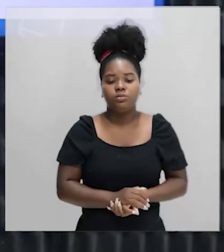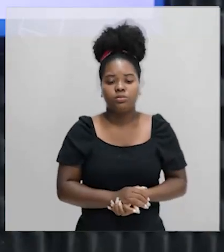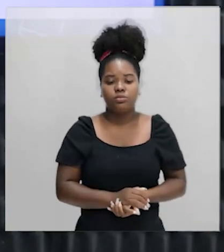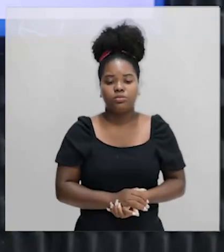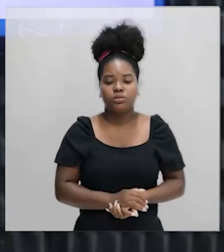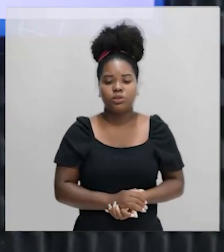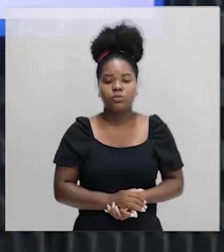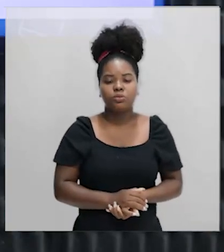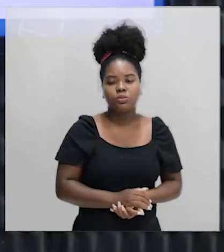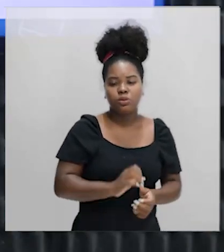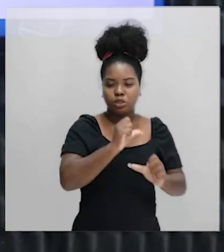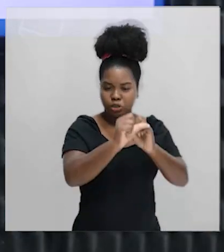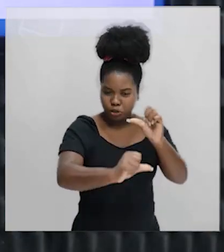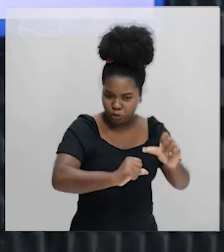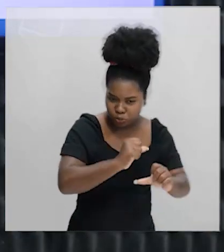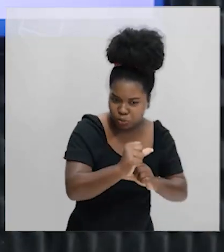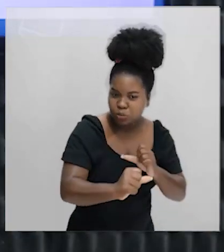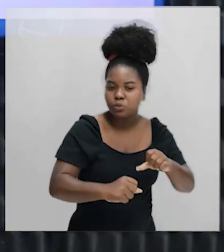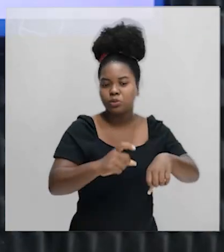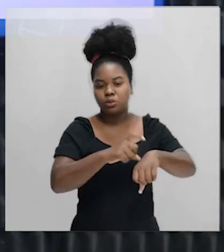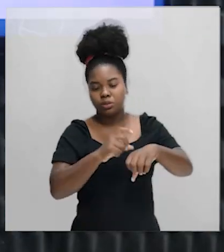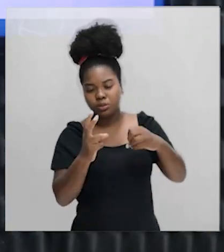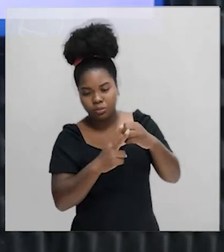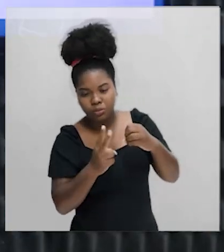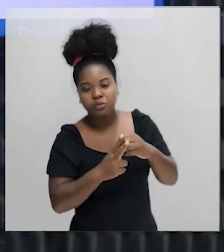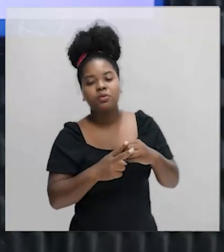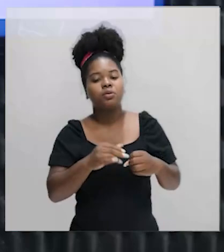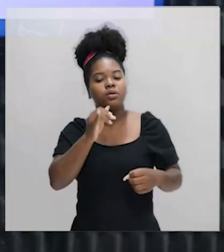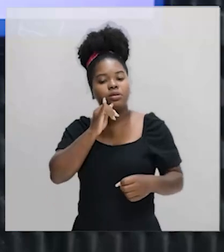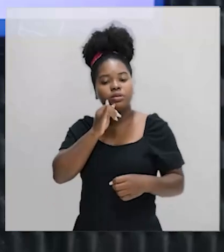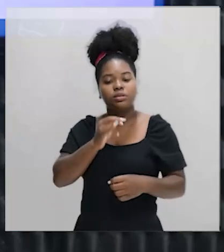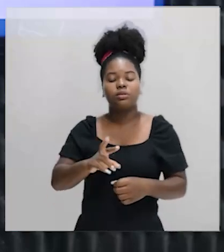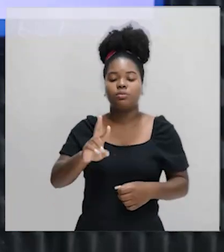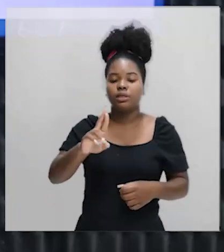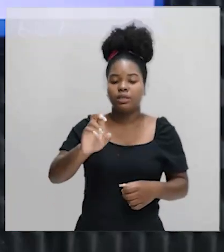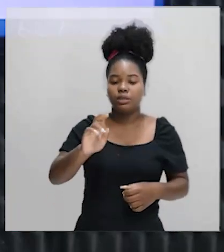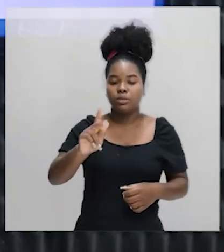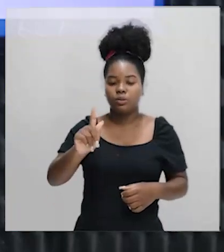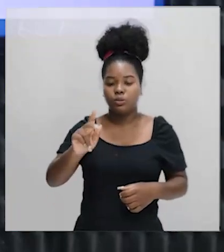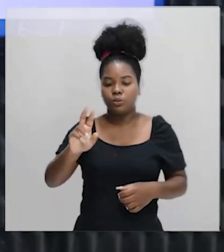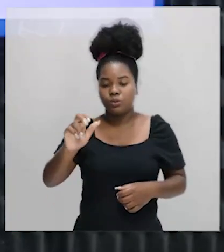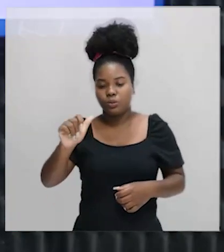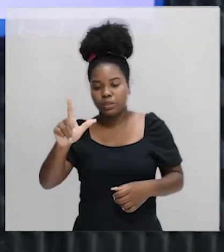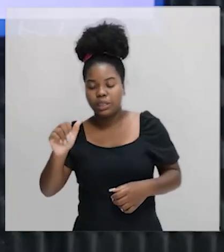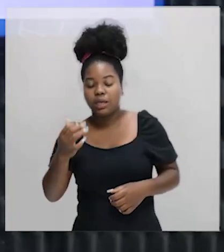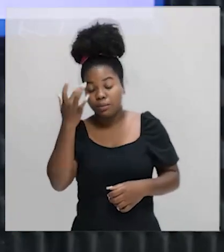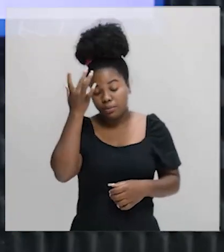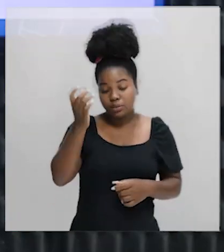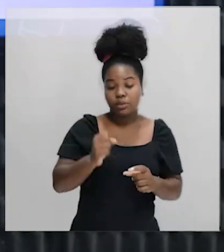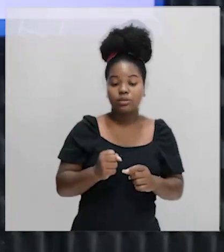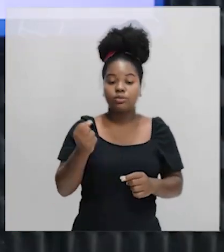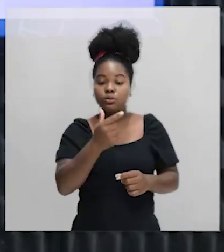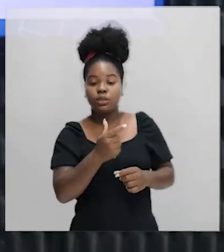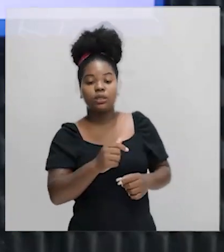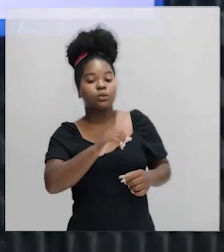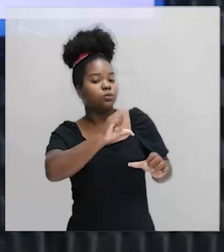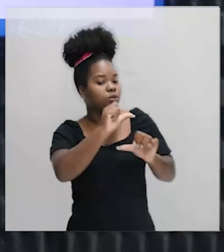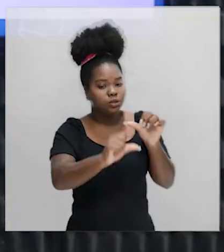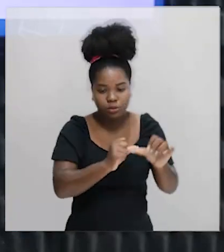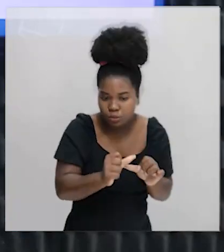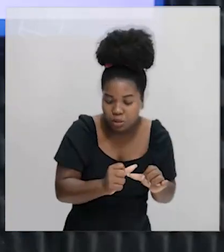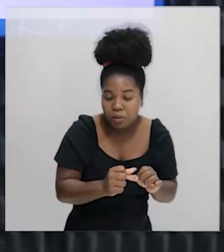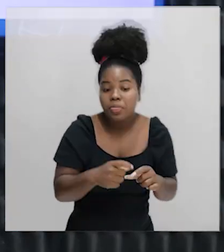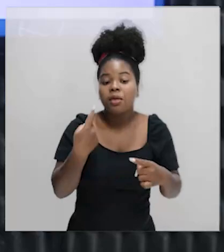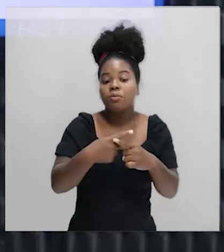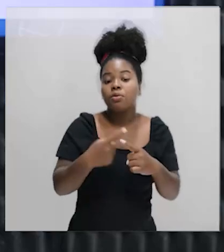gente vai conjugar um verbo regular, é bem mais fácil do que conjugar um verbo irregular. Por quê? Porque quando a gente conjuga